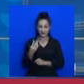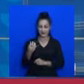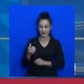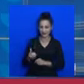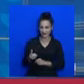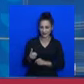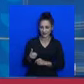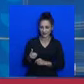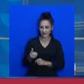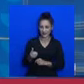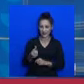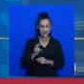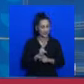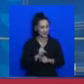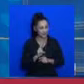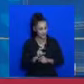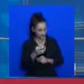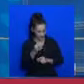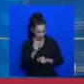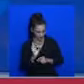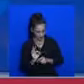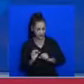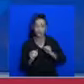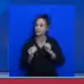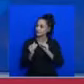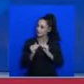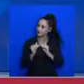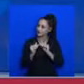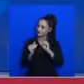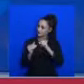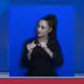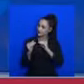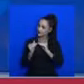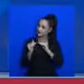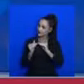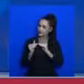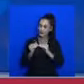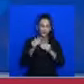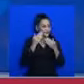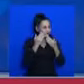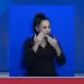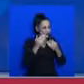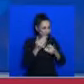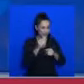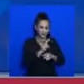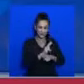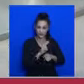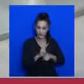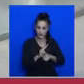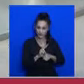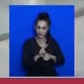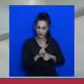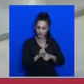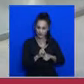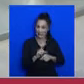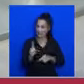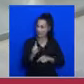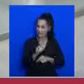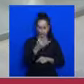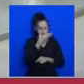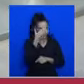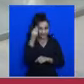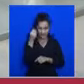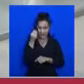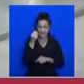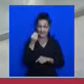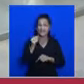e 46. As auditoras confirmam? Sim, confirmo. Sim, confirmo. Muito obrigado, senhoras auditoras. E não esqueça que